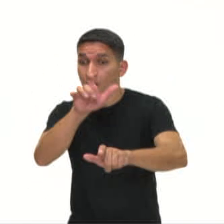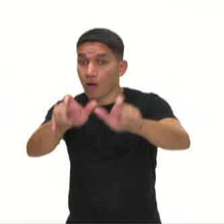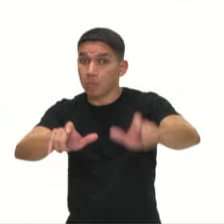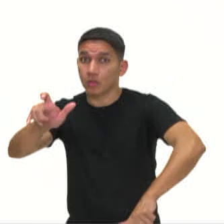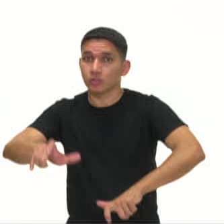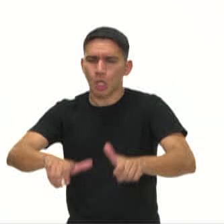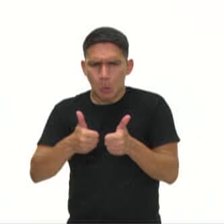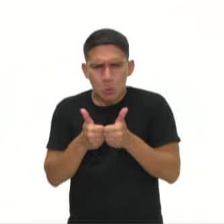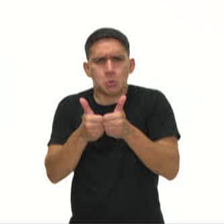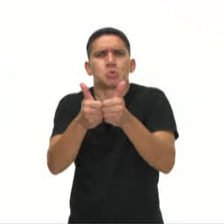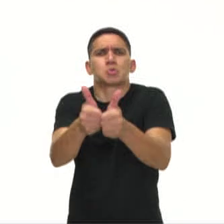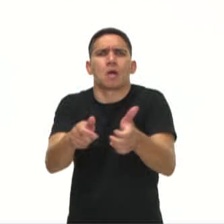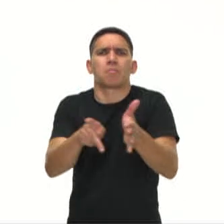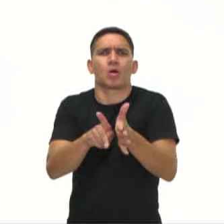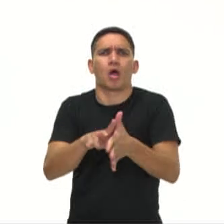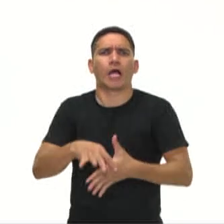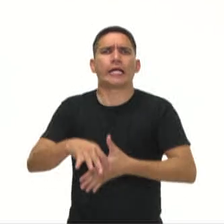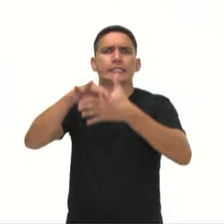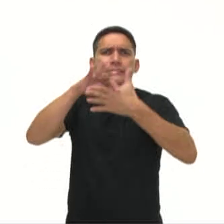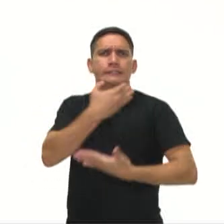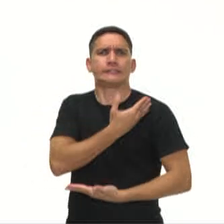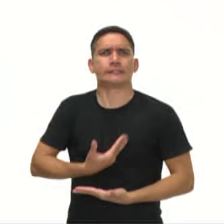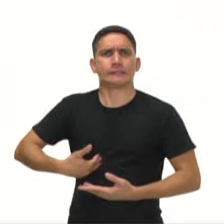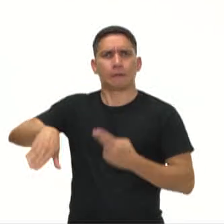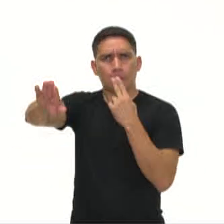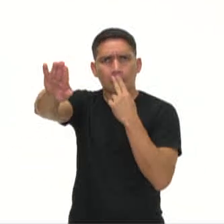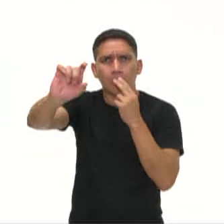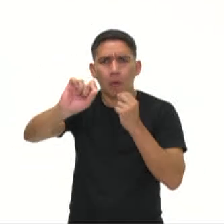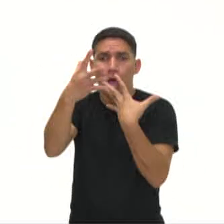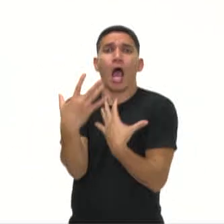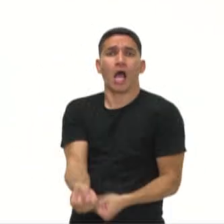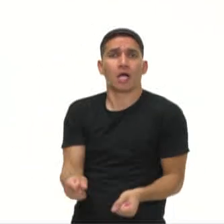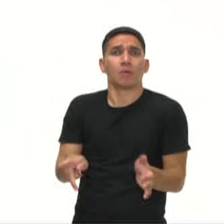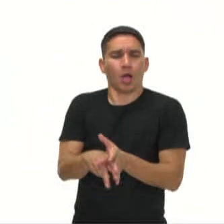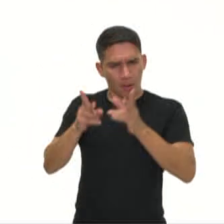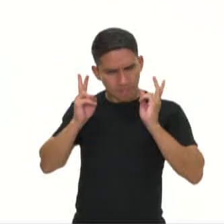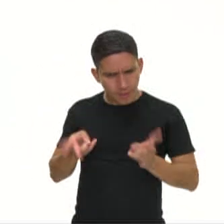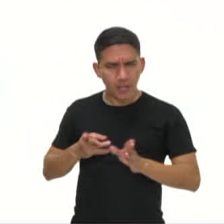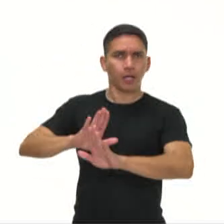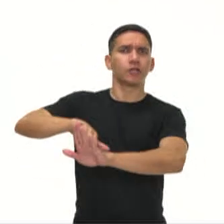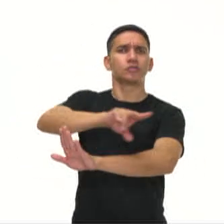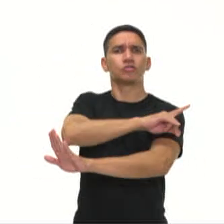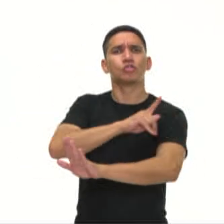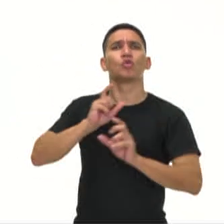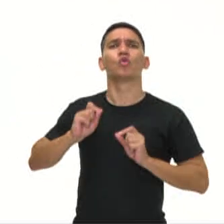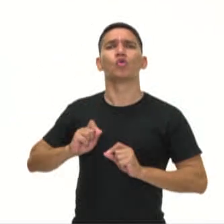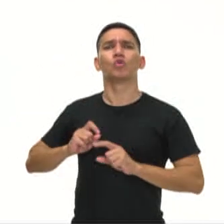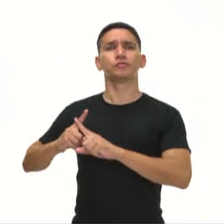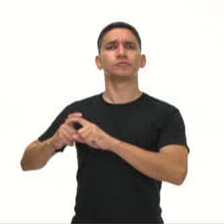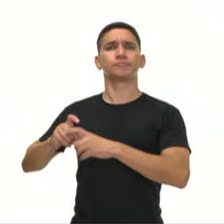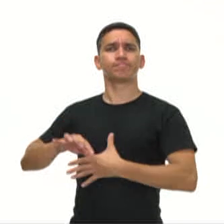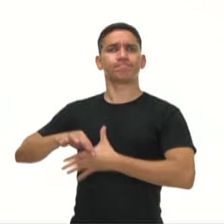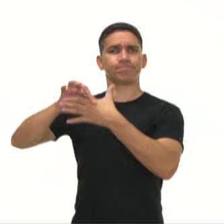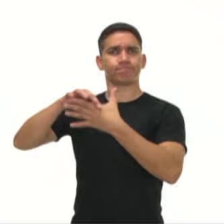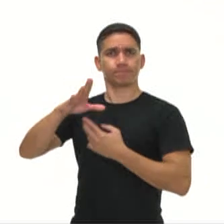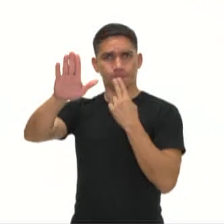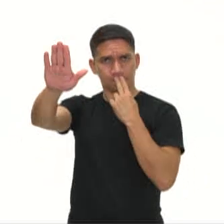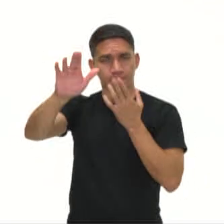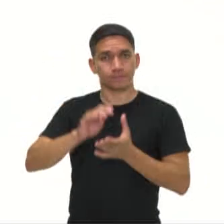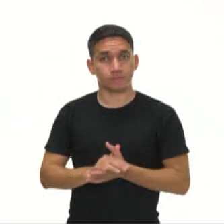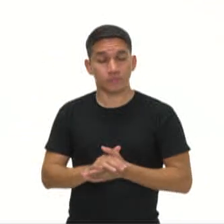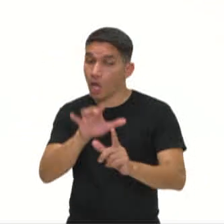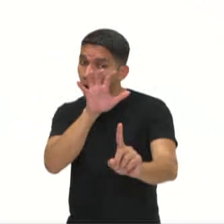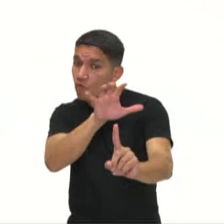seguissem unidos à liderança de Hitler, assumindo para si os mesmos ideais do Führer. Convencer